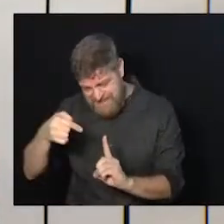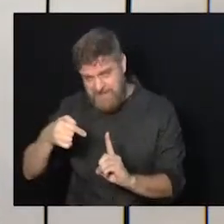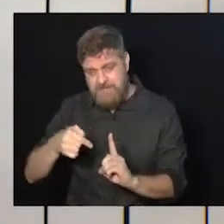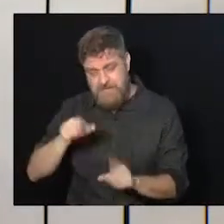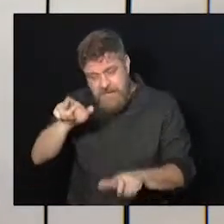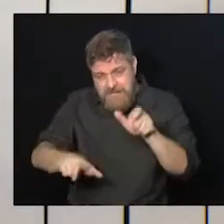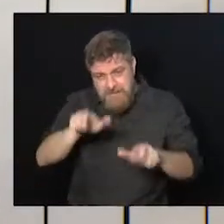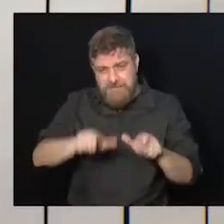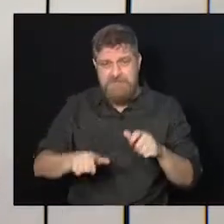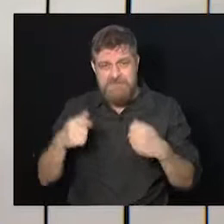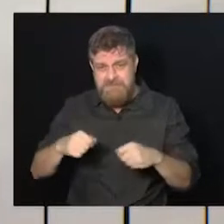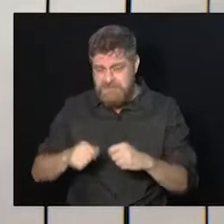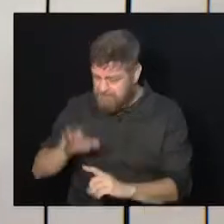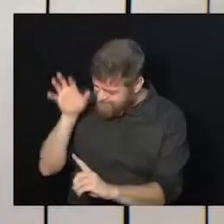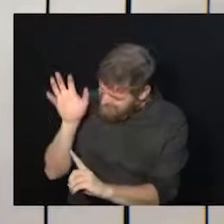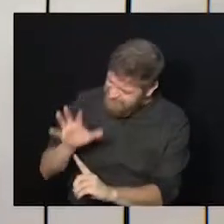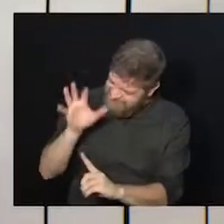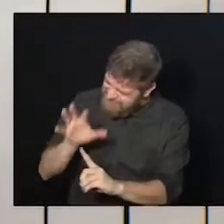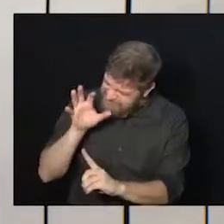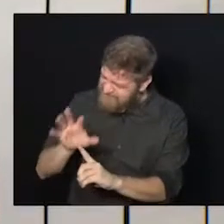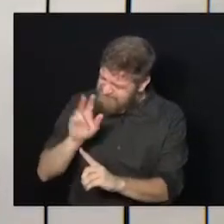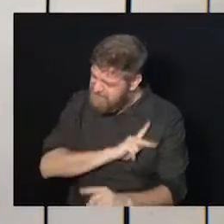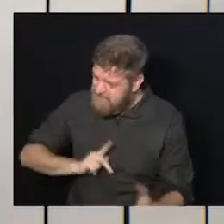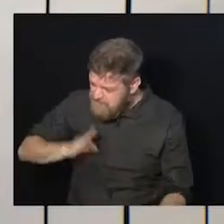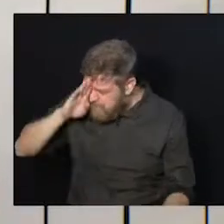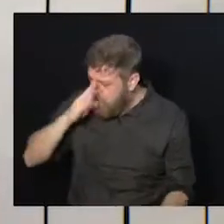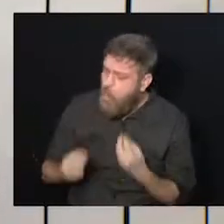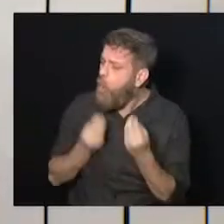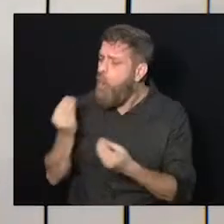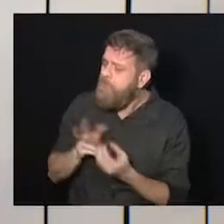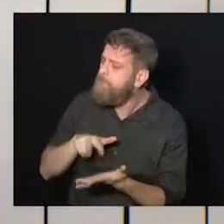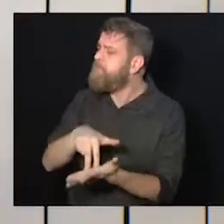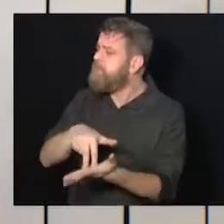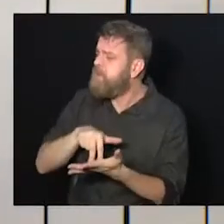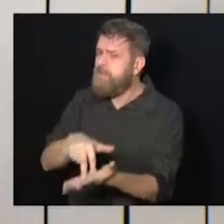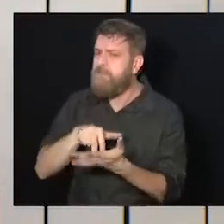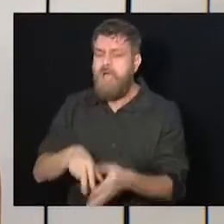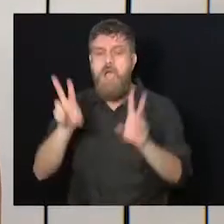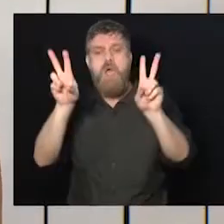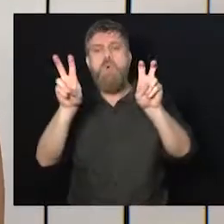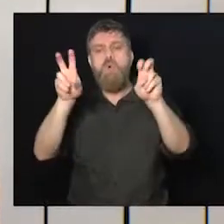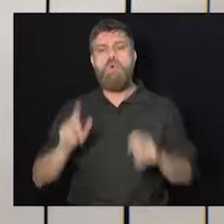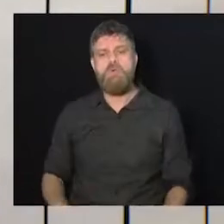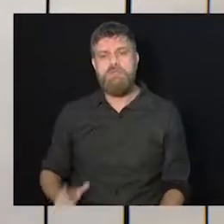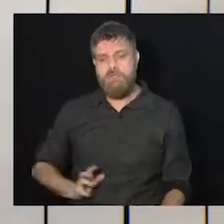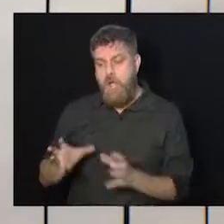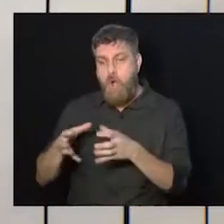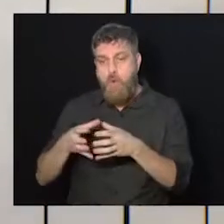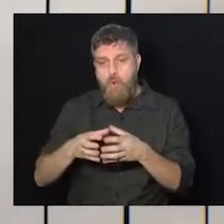deve, digamos que, forçar o governo a ter um posicionamento, inclusive no que diz respeito às ONGs de